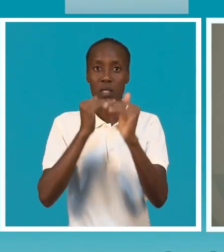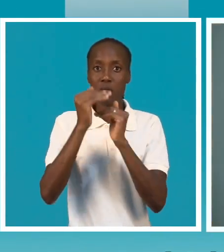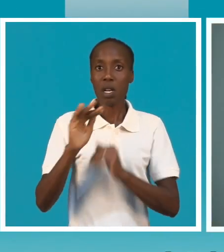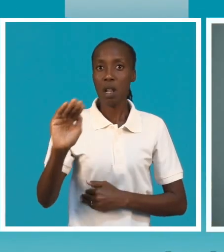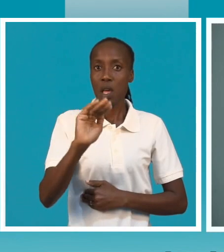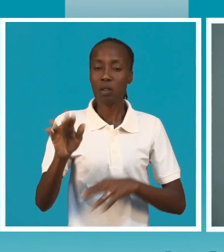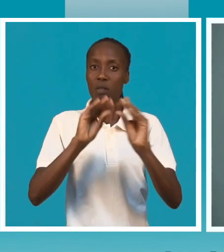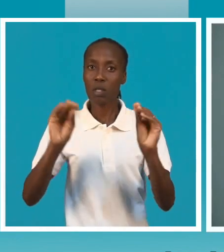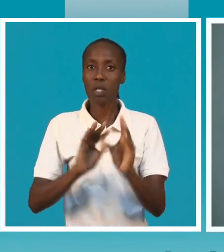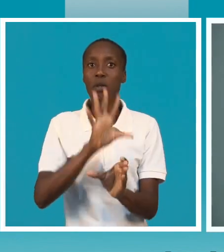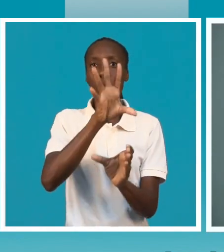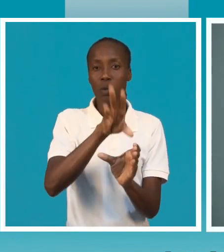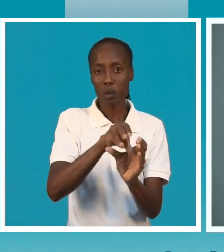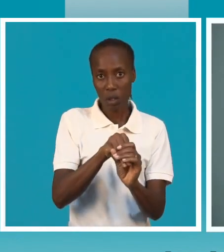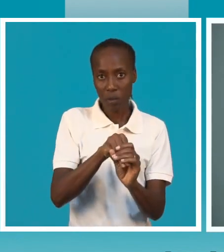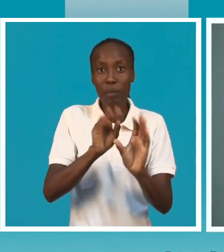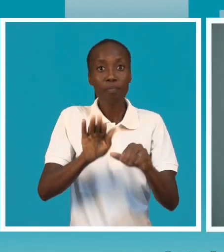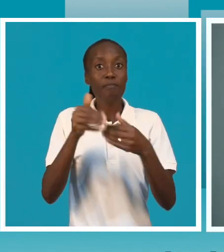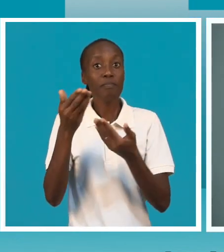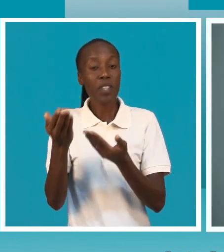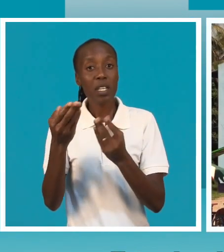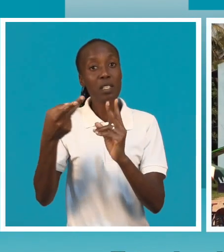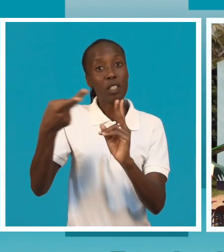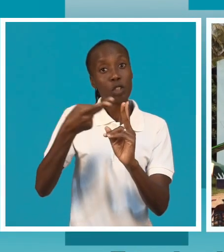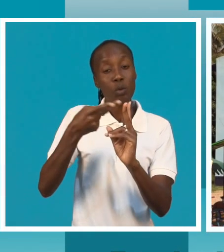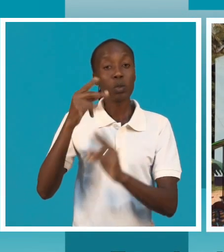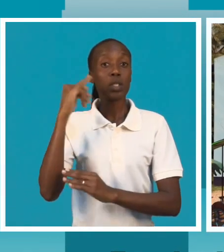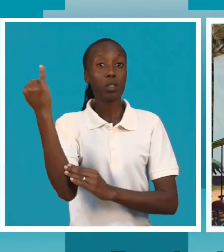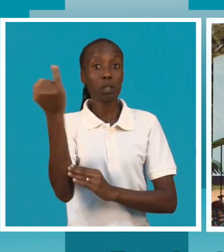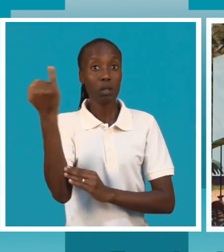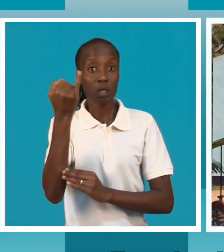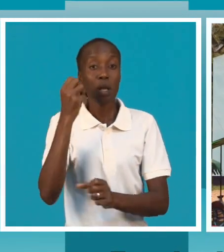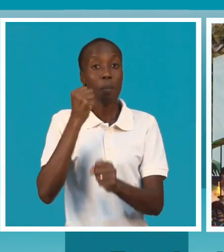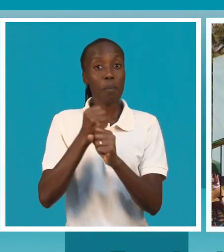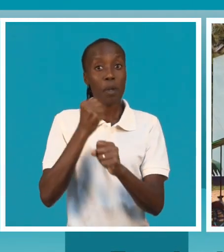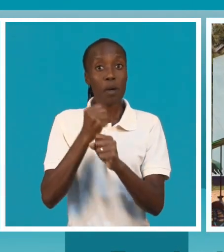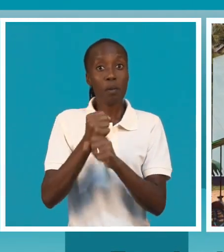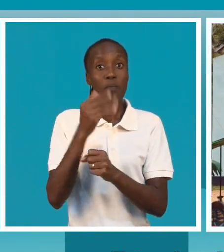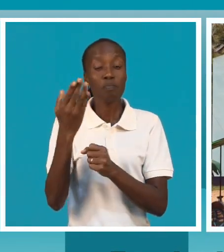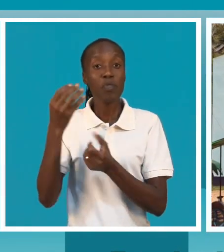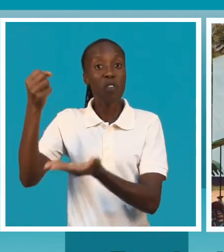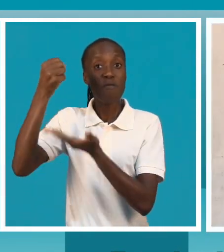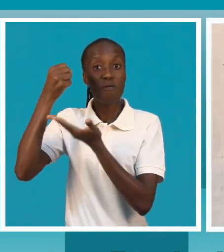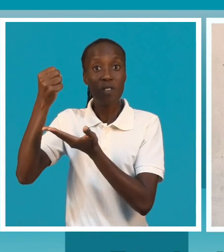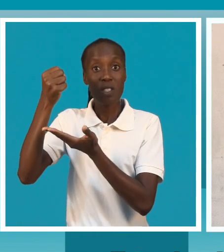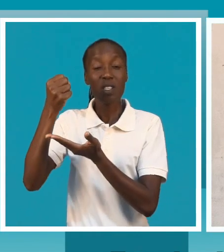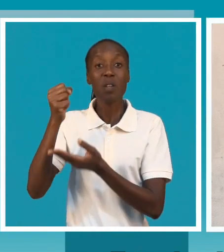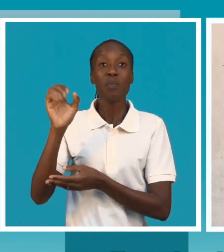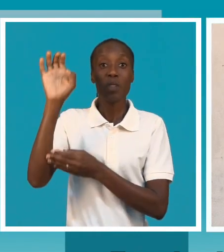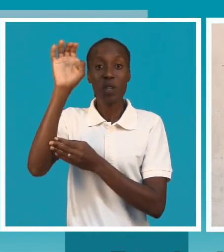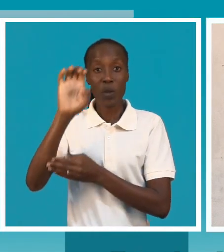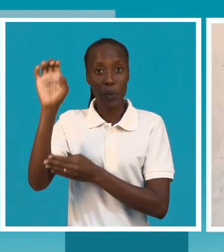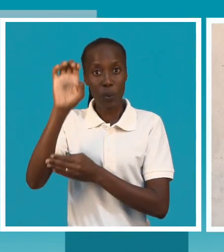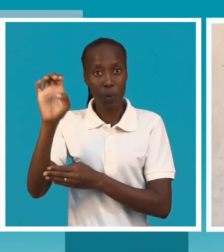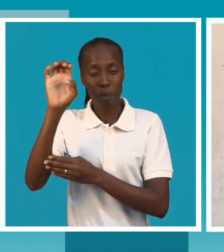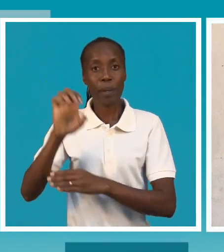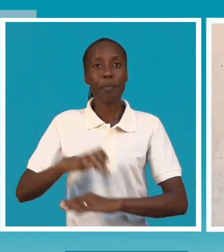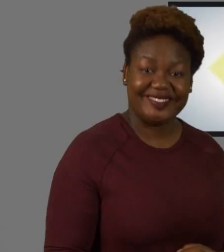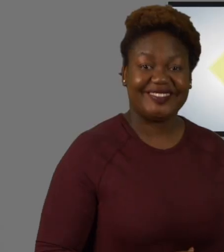desenvolve na área de educação inclusiva. Estas duas instituições trabalham com financiamento da União